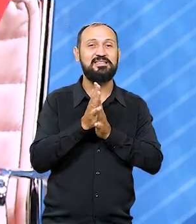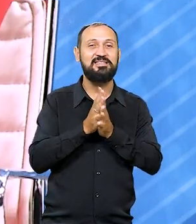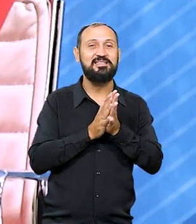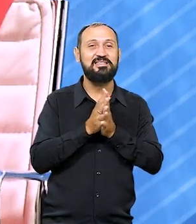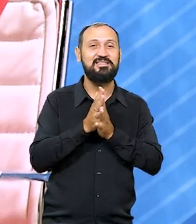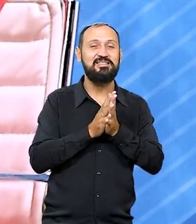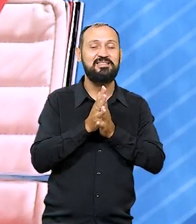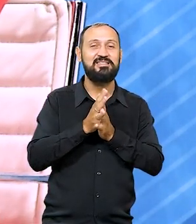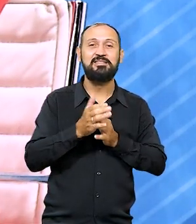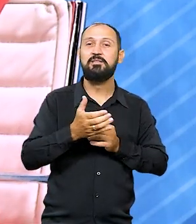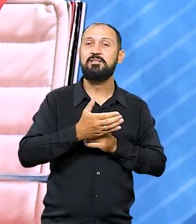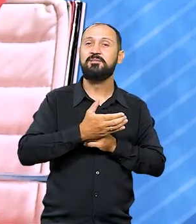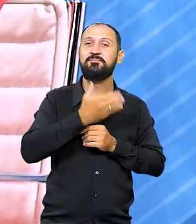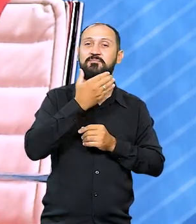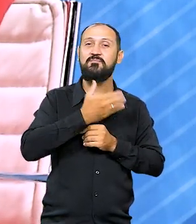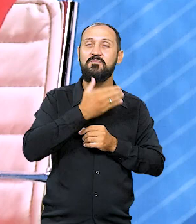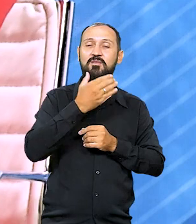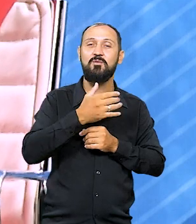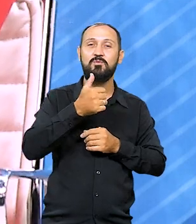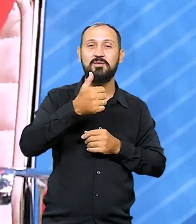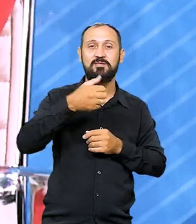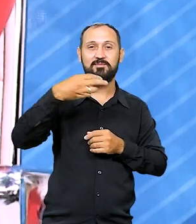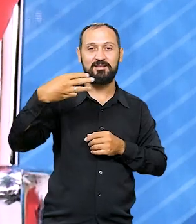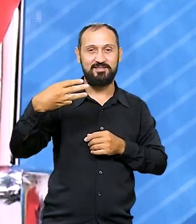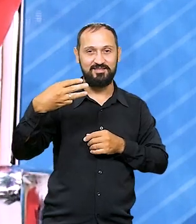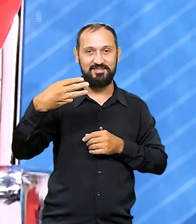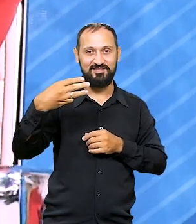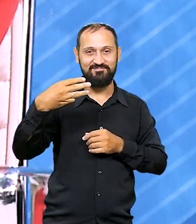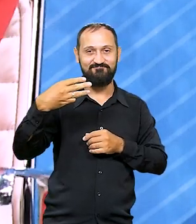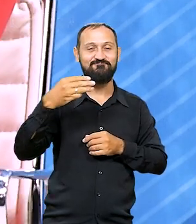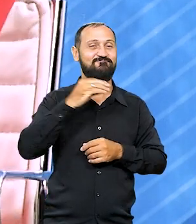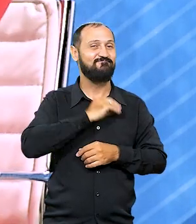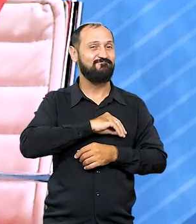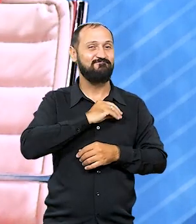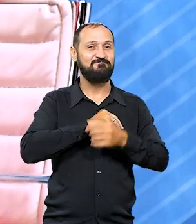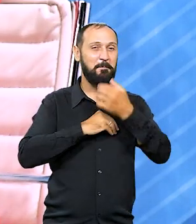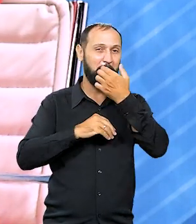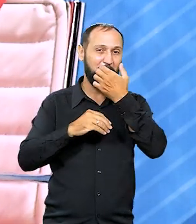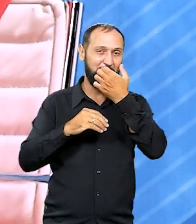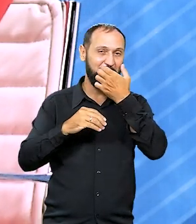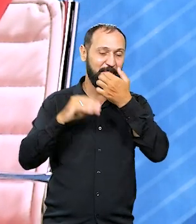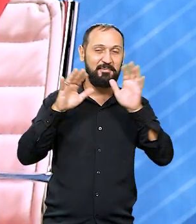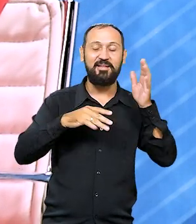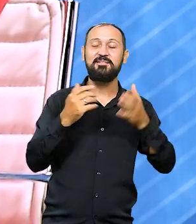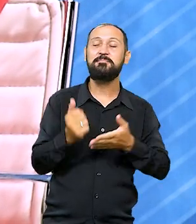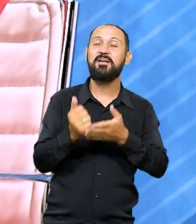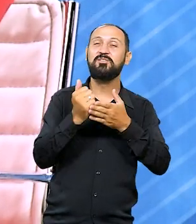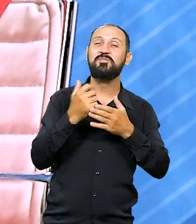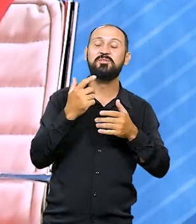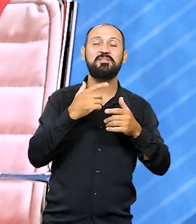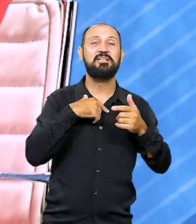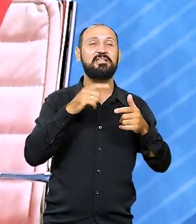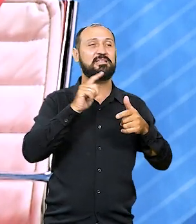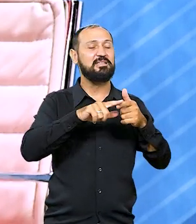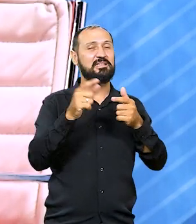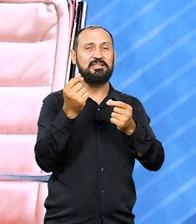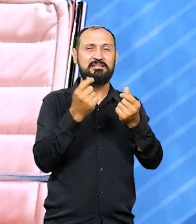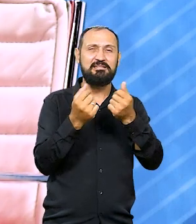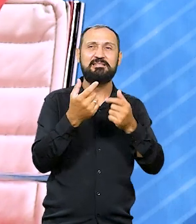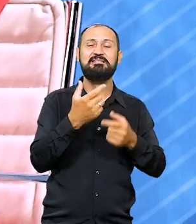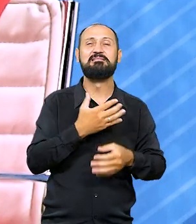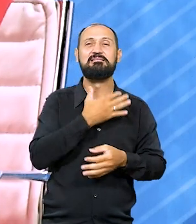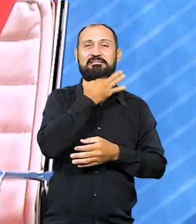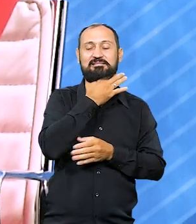aquele tão esperado dezembro com o 13º, que muitas vezes vem desafogar,